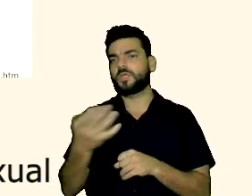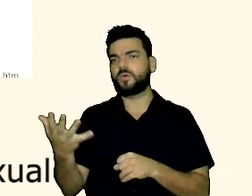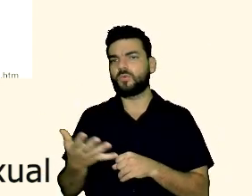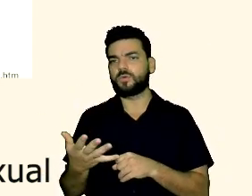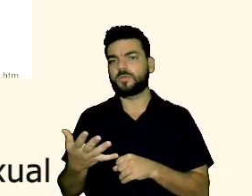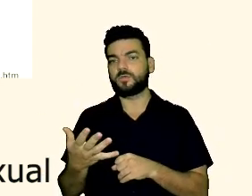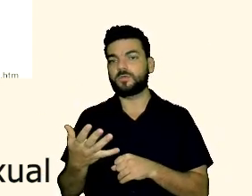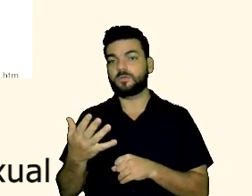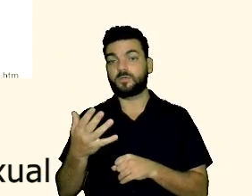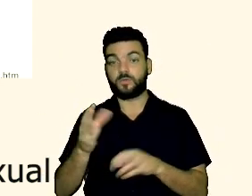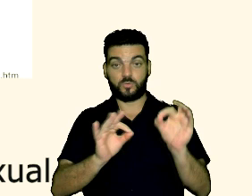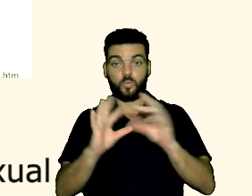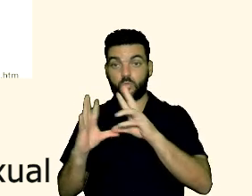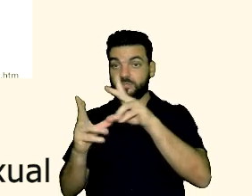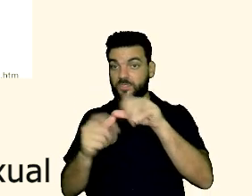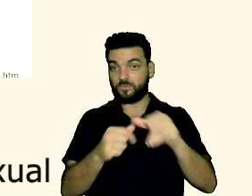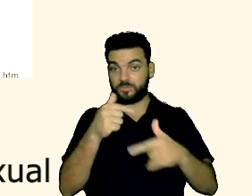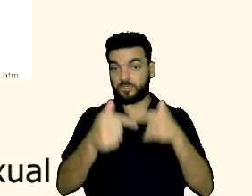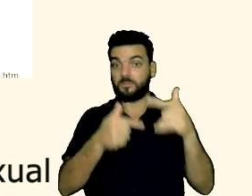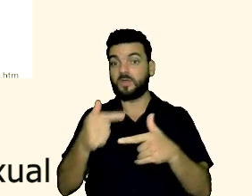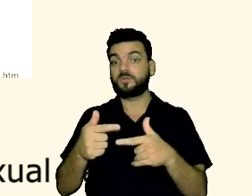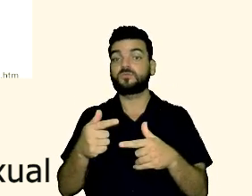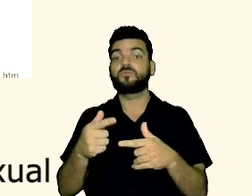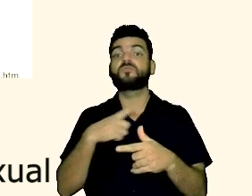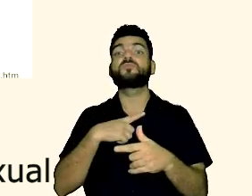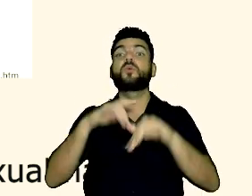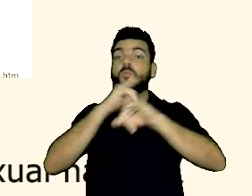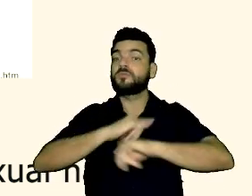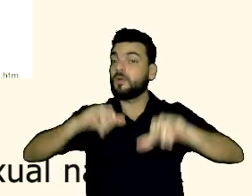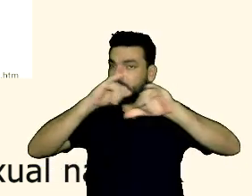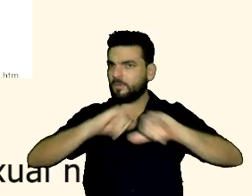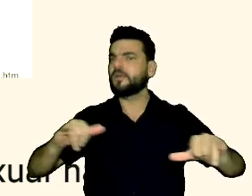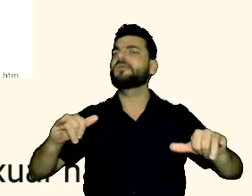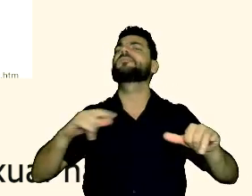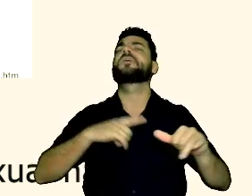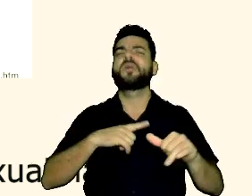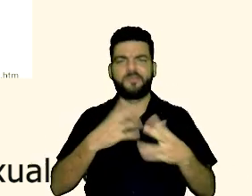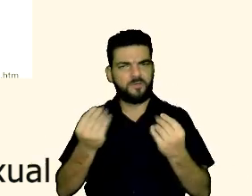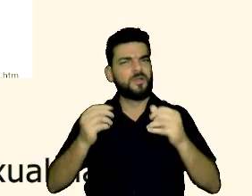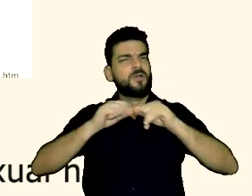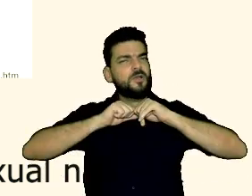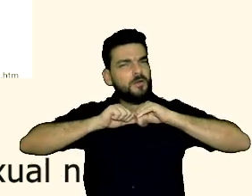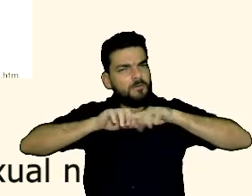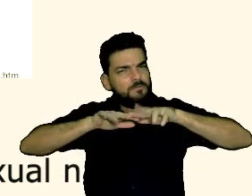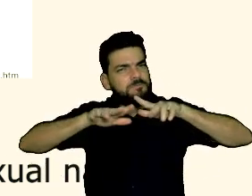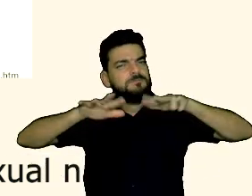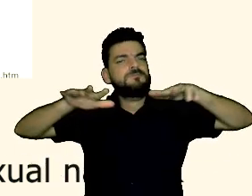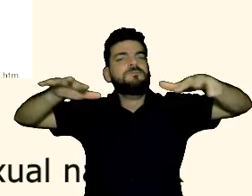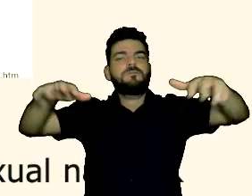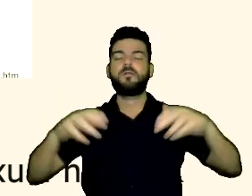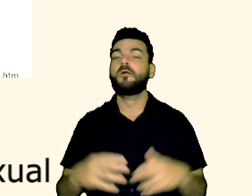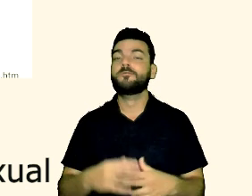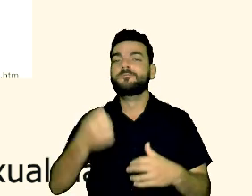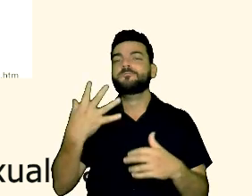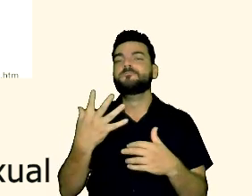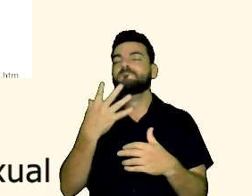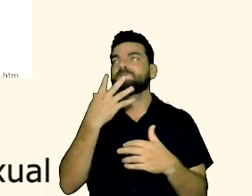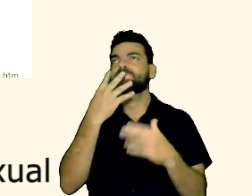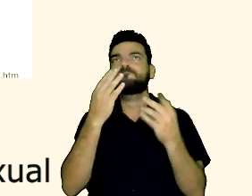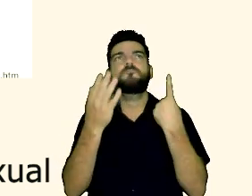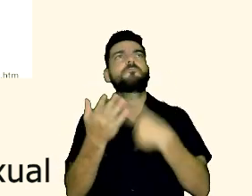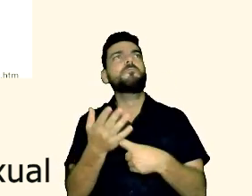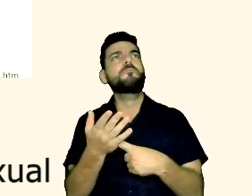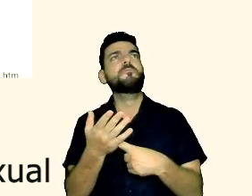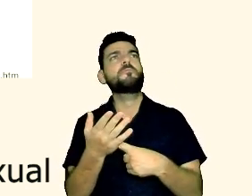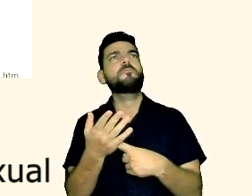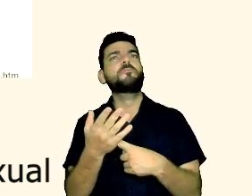campanha muito grande, que teve uma repercussão, trazendo uma convenção chamada Convenção 190, que faz algum desses alertas que